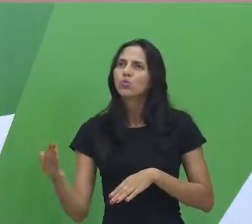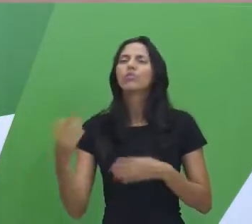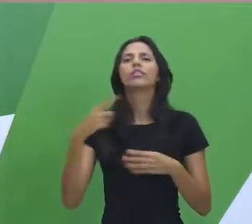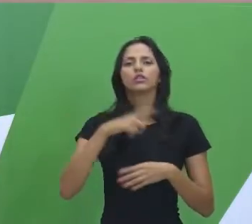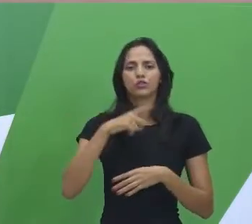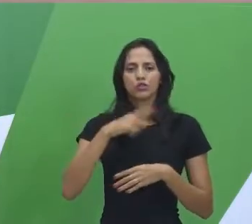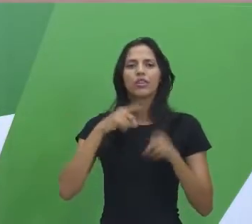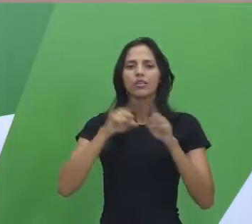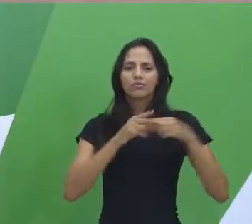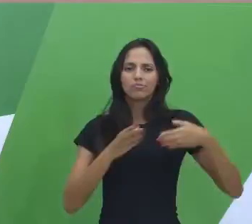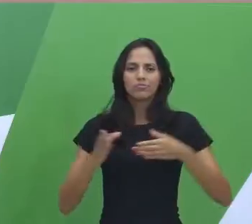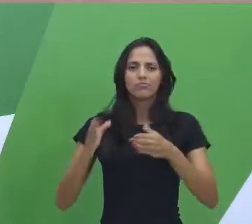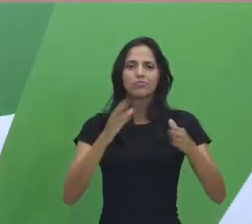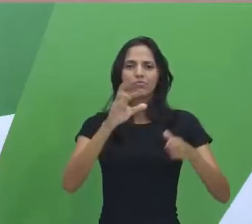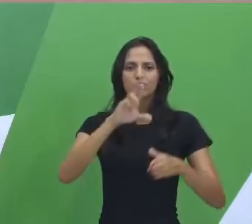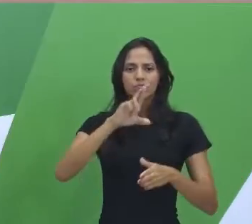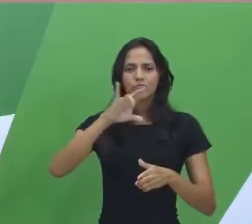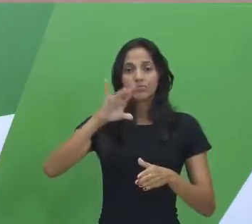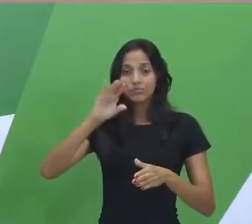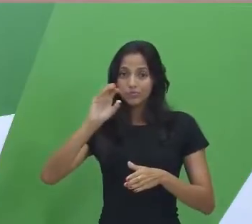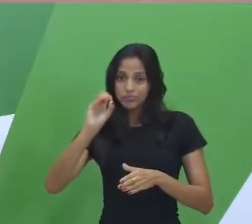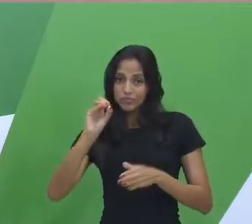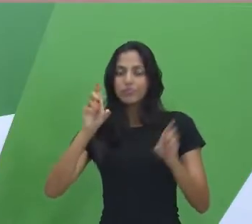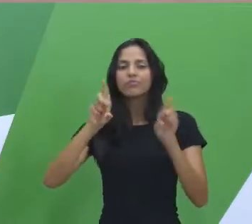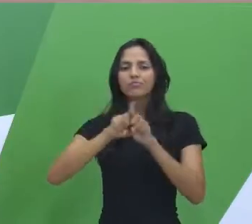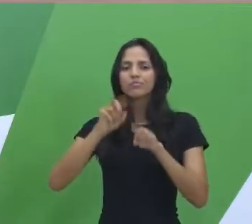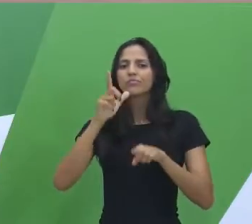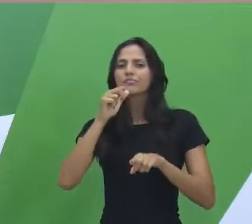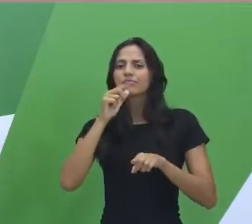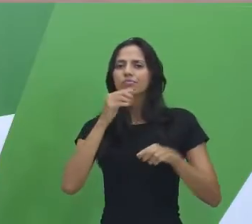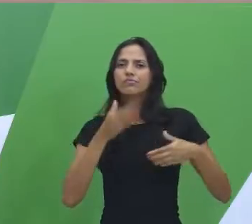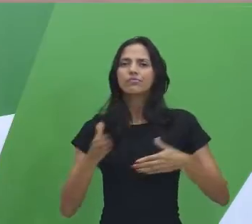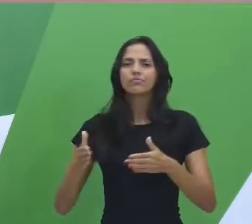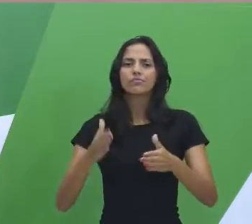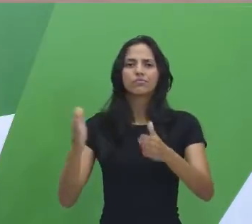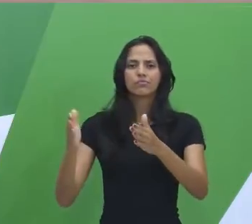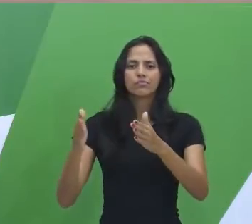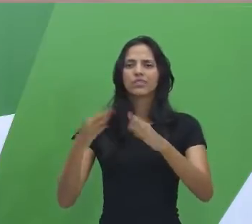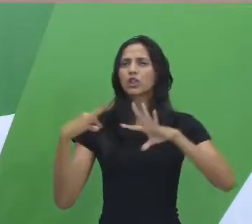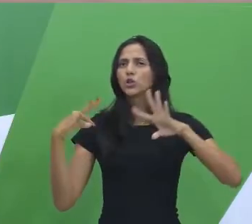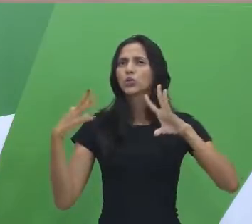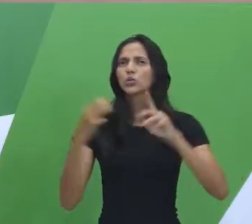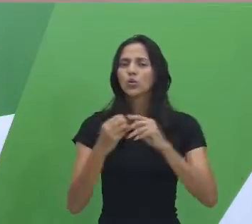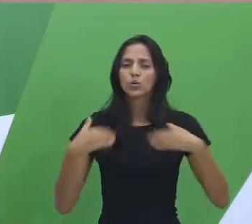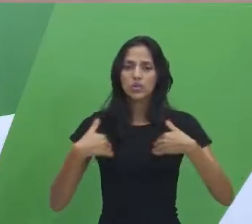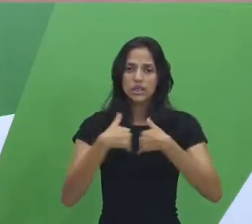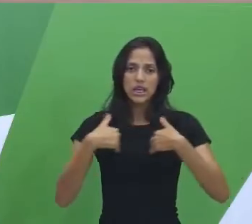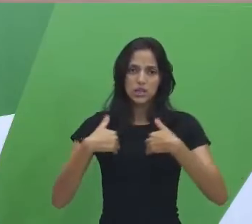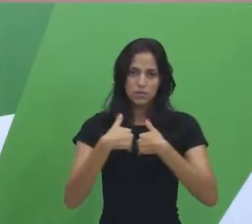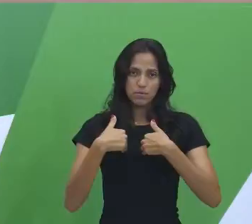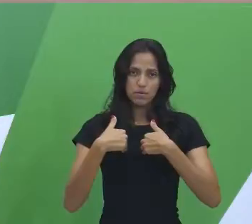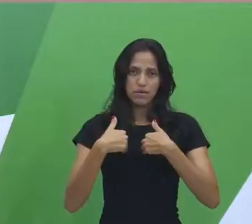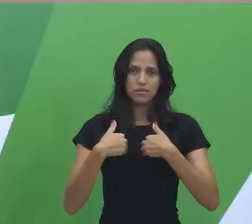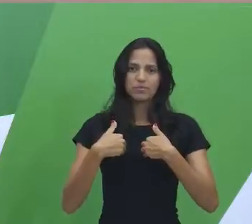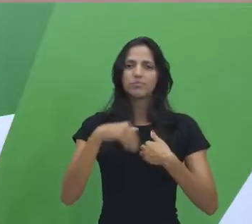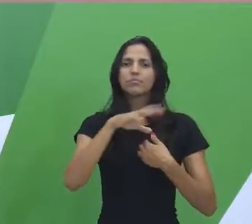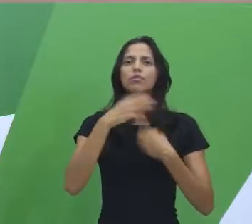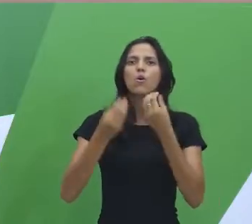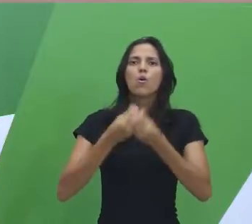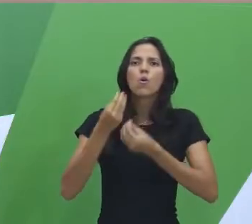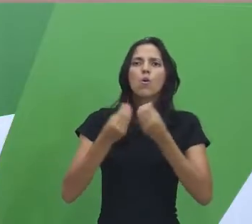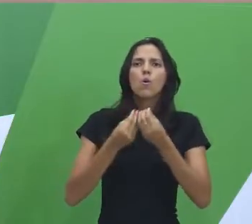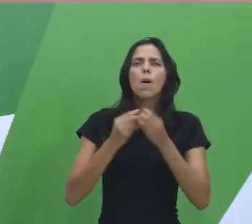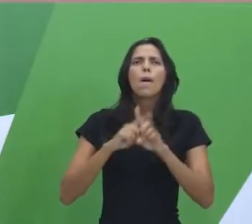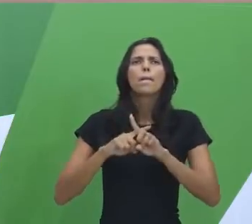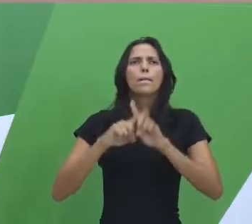montanhas, rios, lagos e toda a sua cadeia alimentar. Olha só por onde eu já passei.